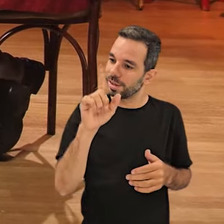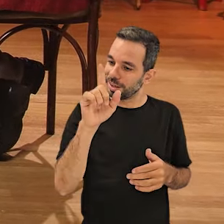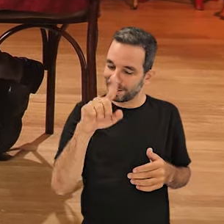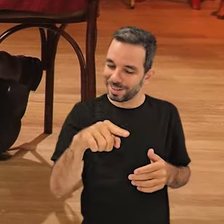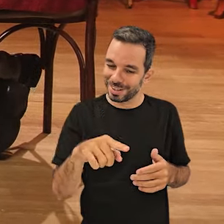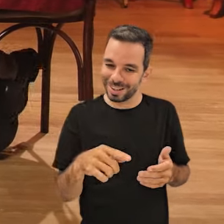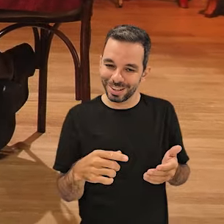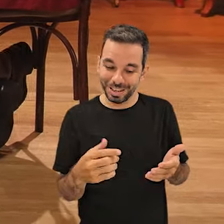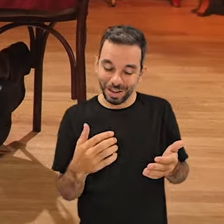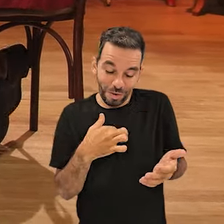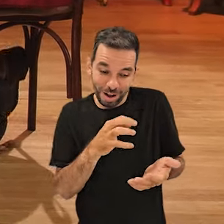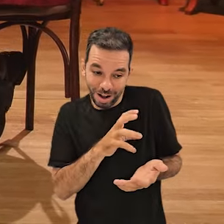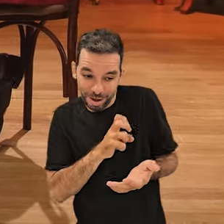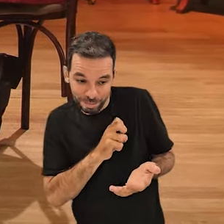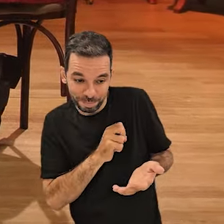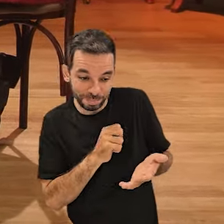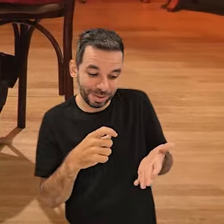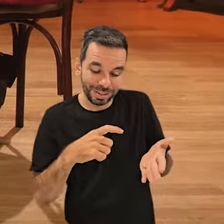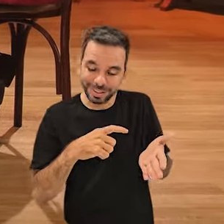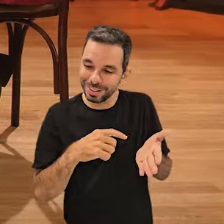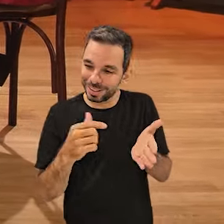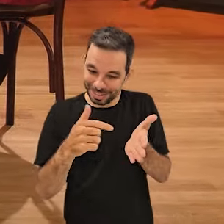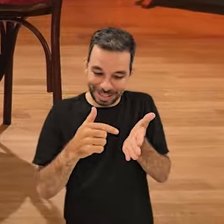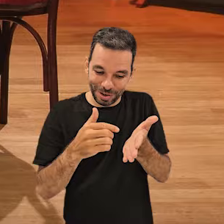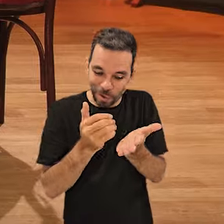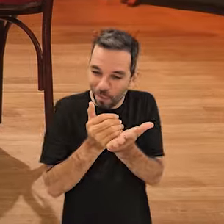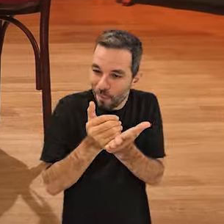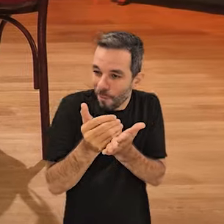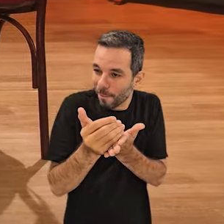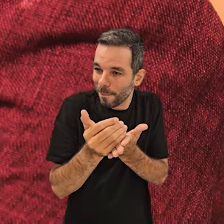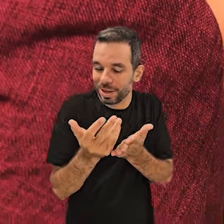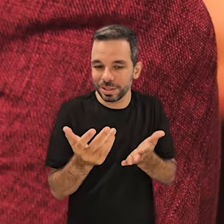existencial. Ser da palavra. Tá vendo como a gente se revela?